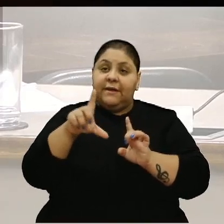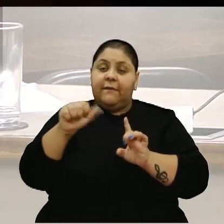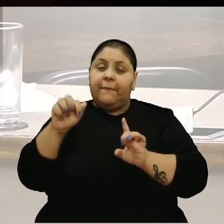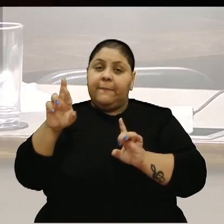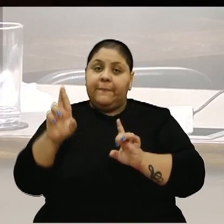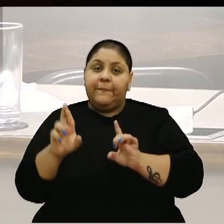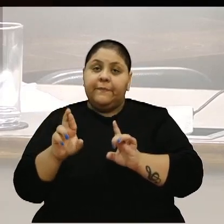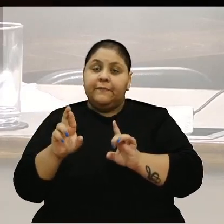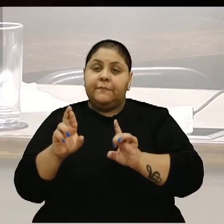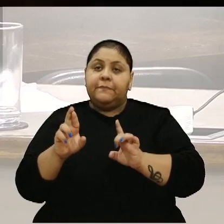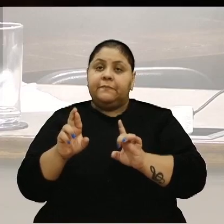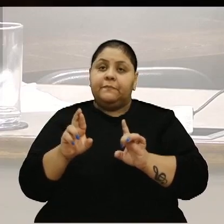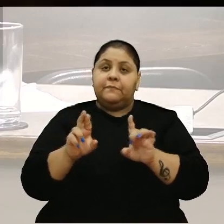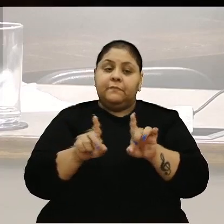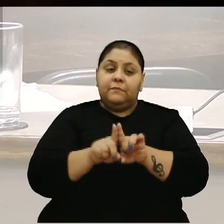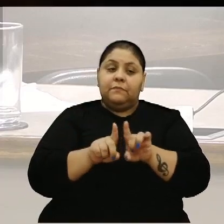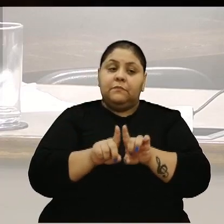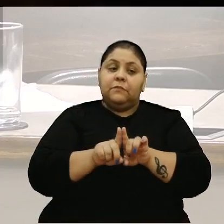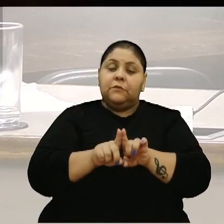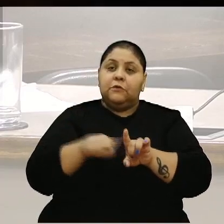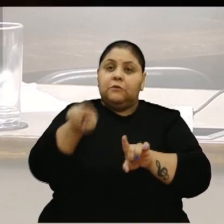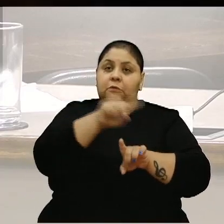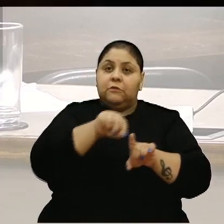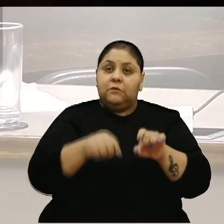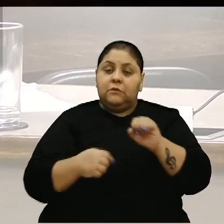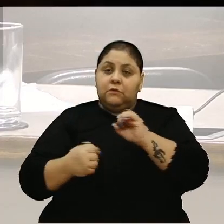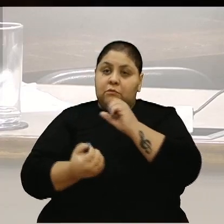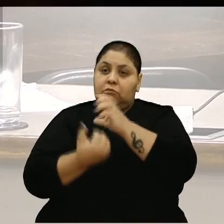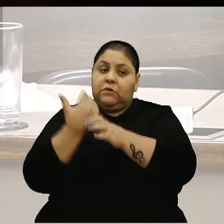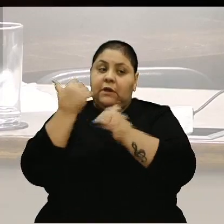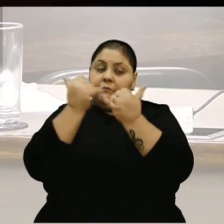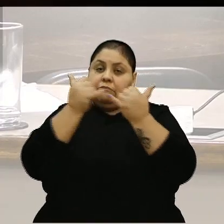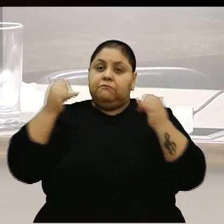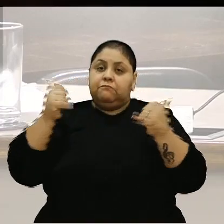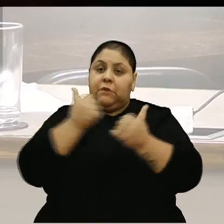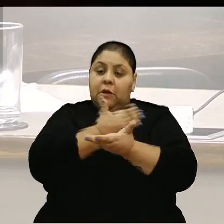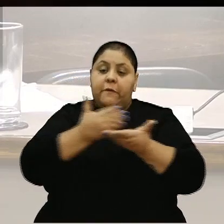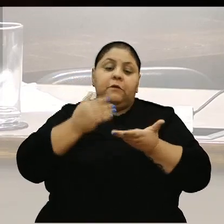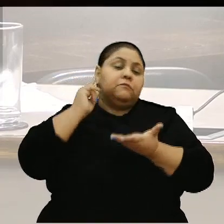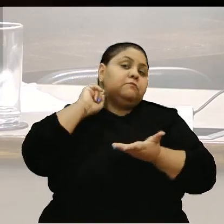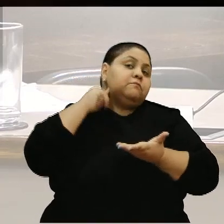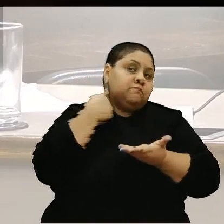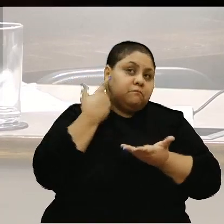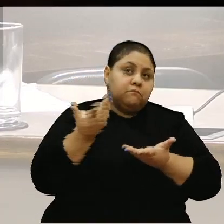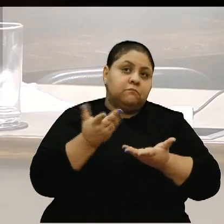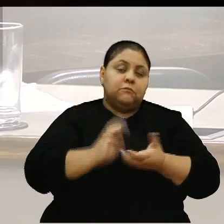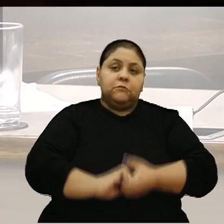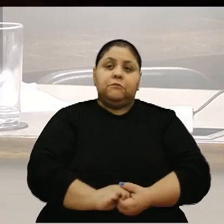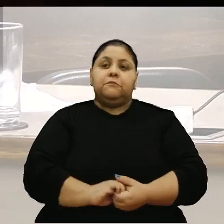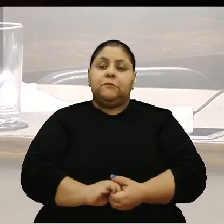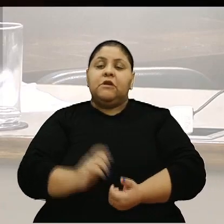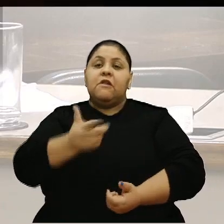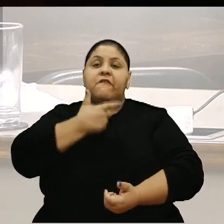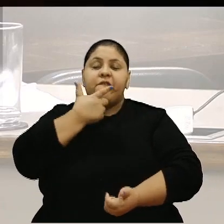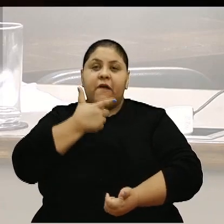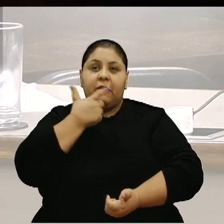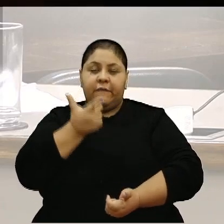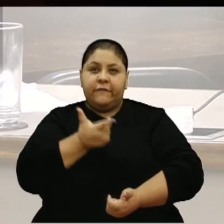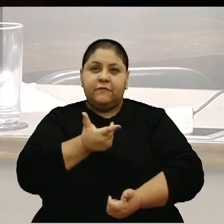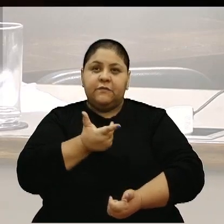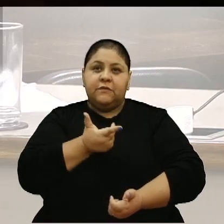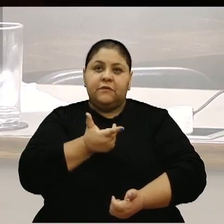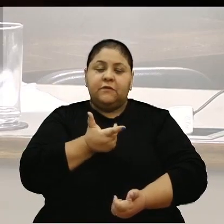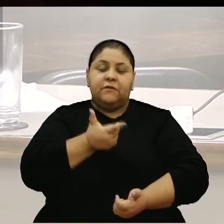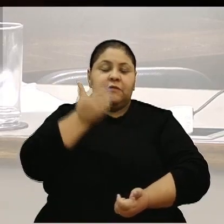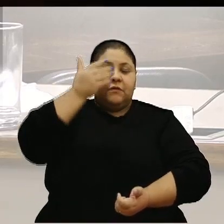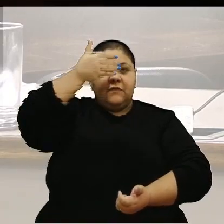coreano. Os dois prevêem a geração de energia a partir dos resíduos. Aí ele diz o seguinte: Alceu